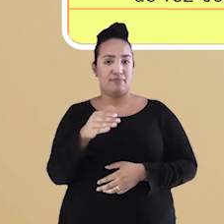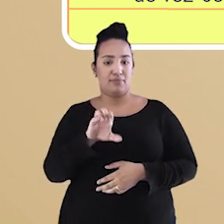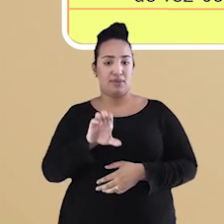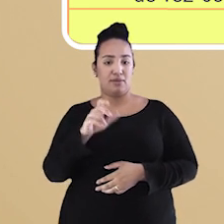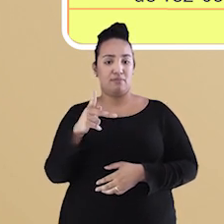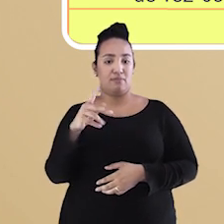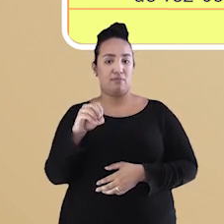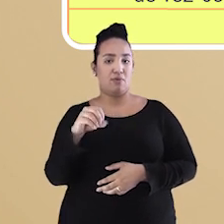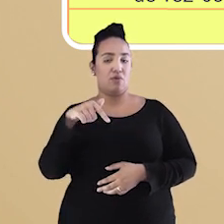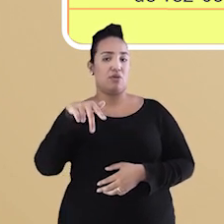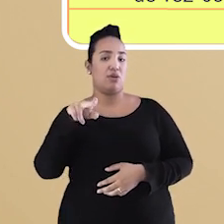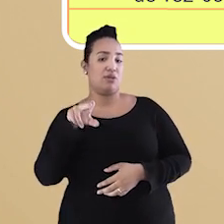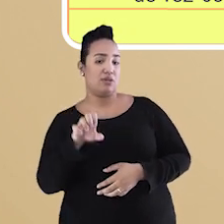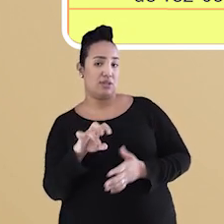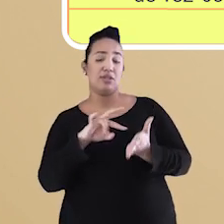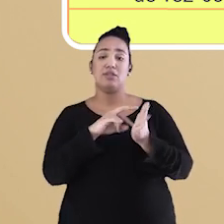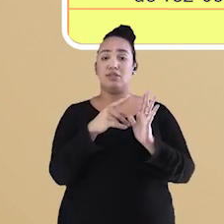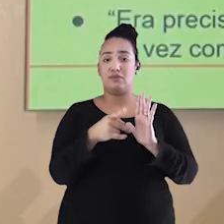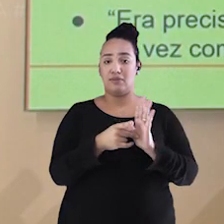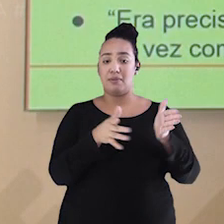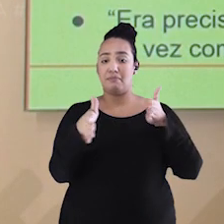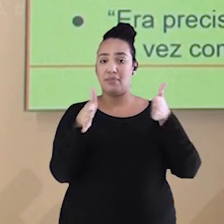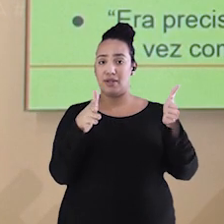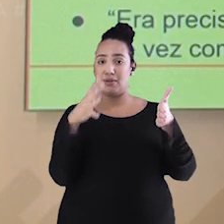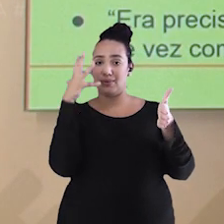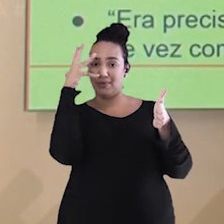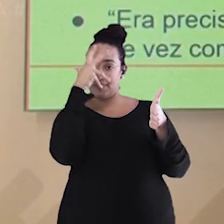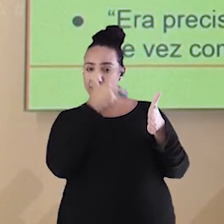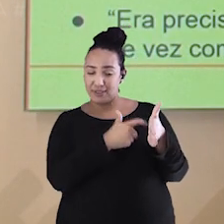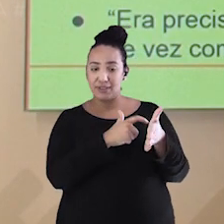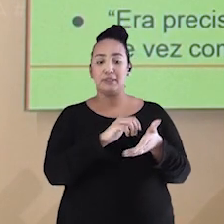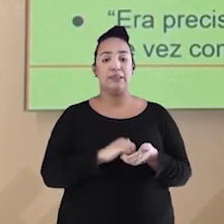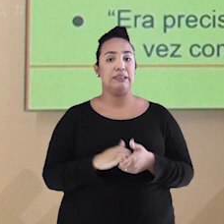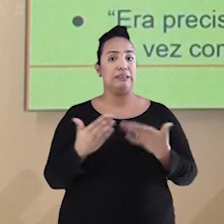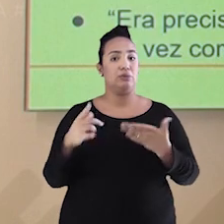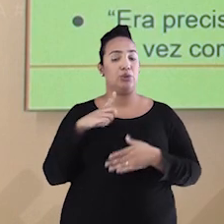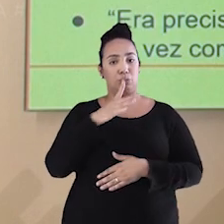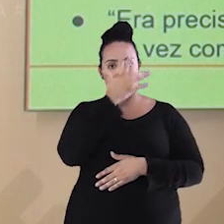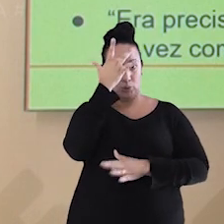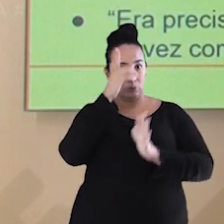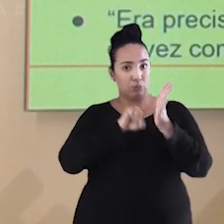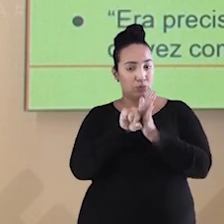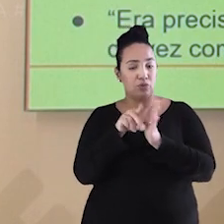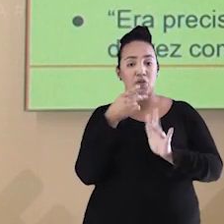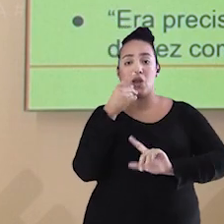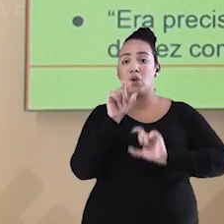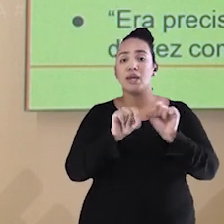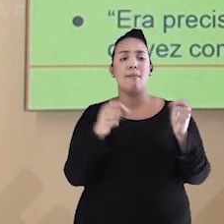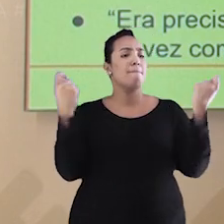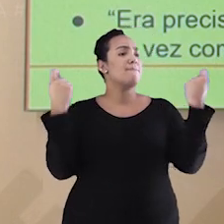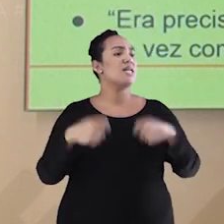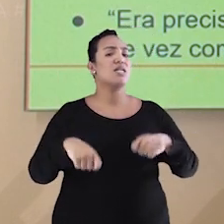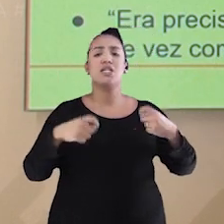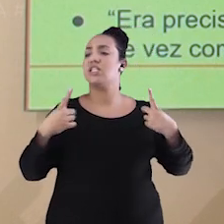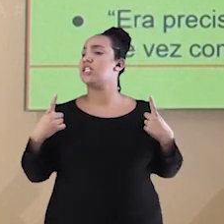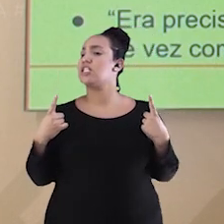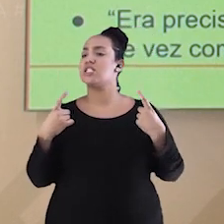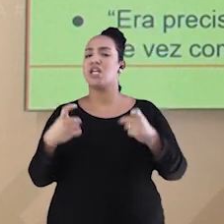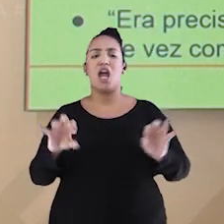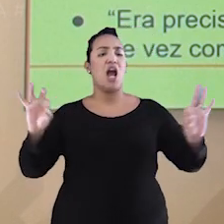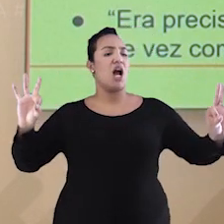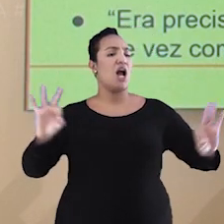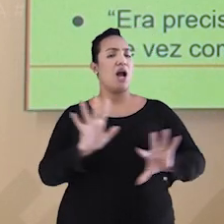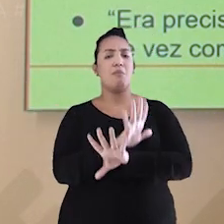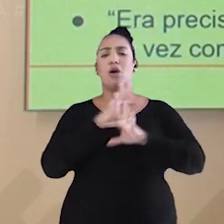tradução livre, seria a Bela Época. Alguns estudiosos da época diziam que era preciso uma guerra para acabar com todas as